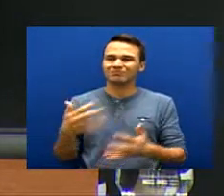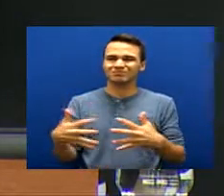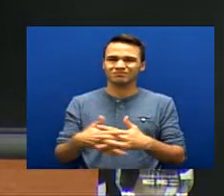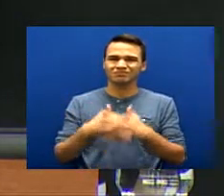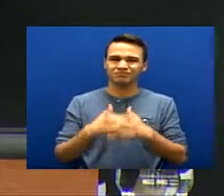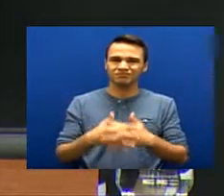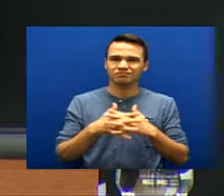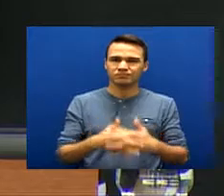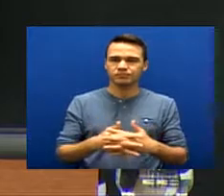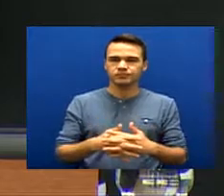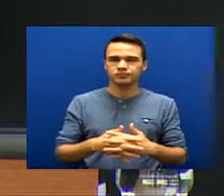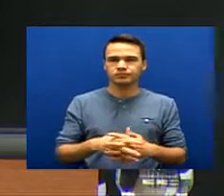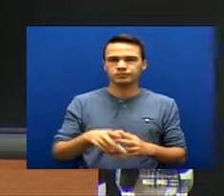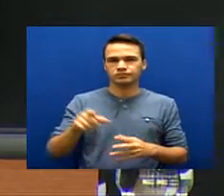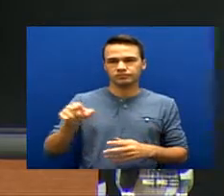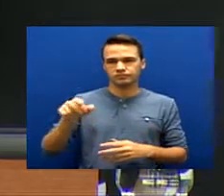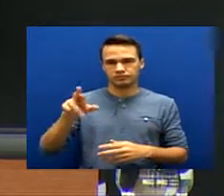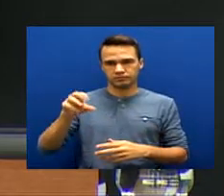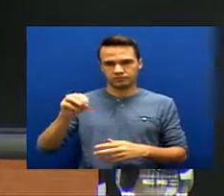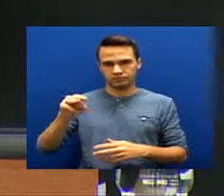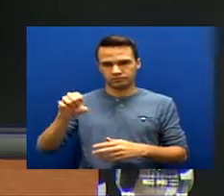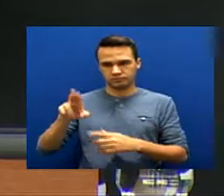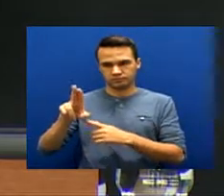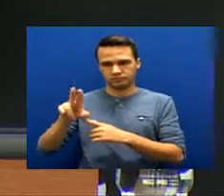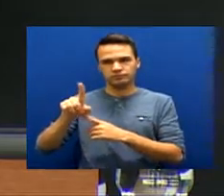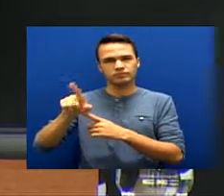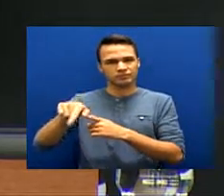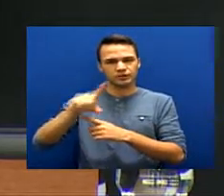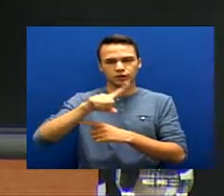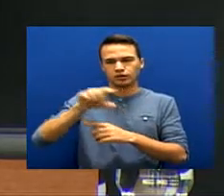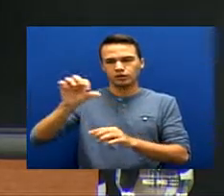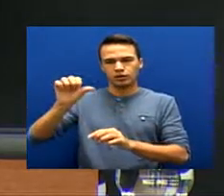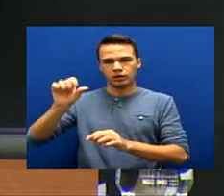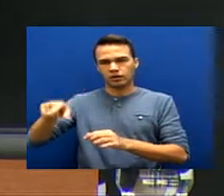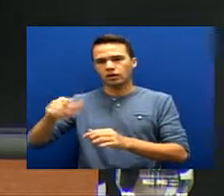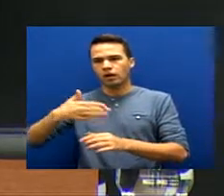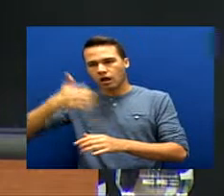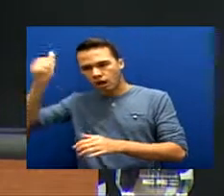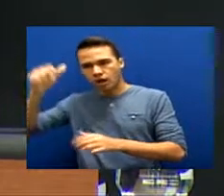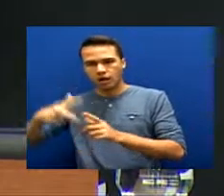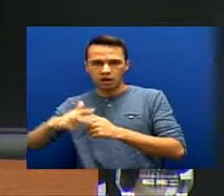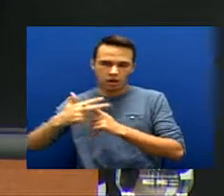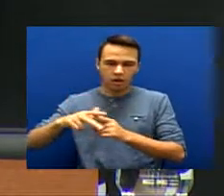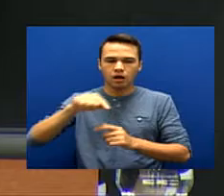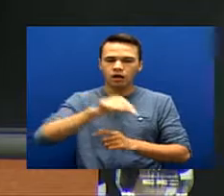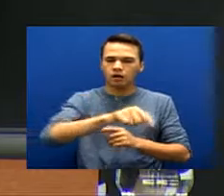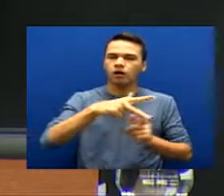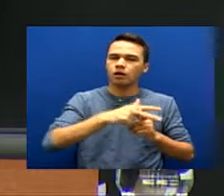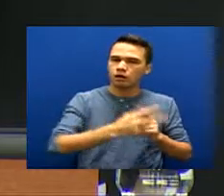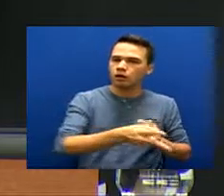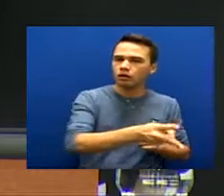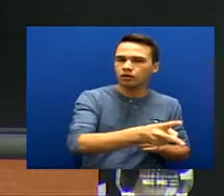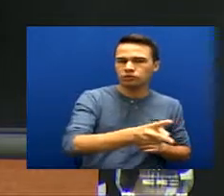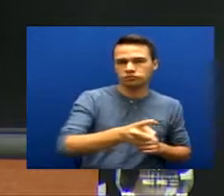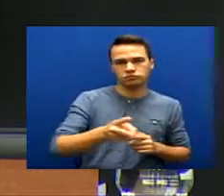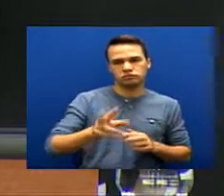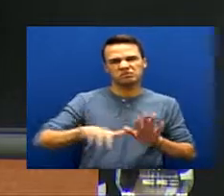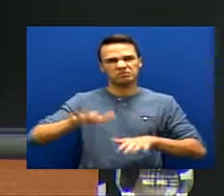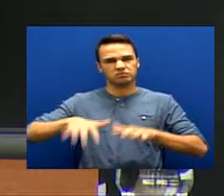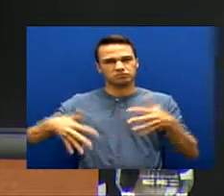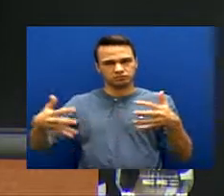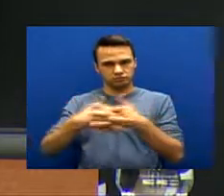ali na Vila Hortência, e para nós é uma honra e um prazer recebê-lo primeira vez aqui conosco,